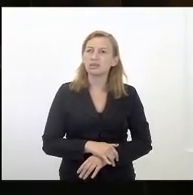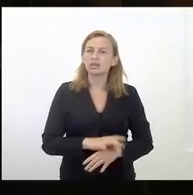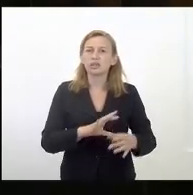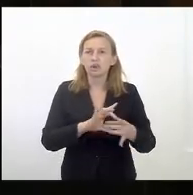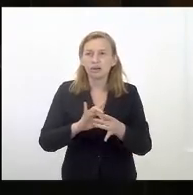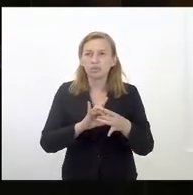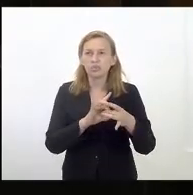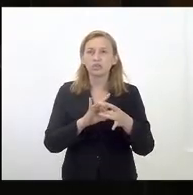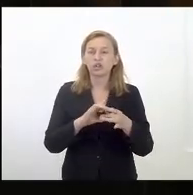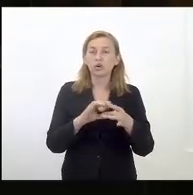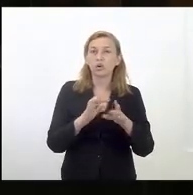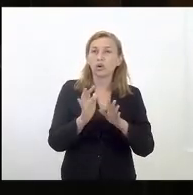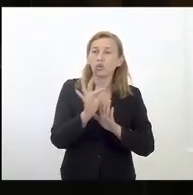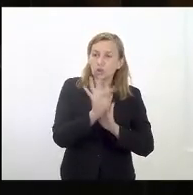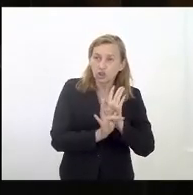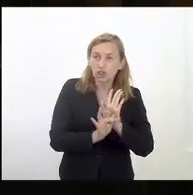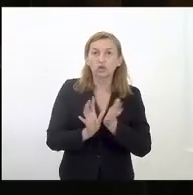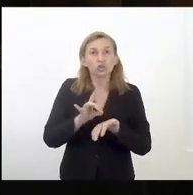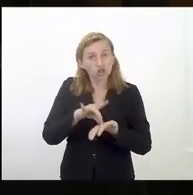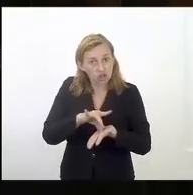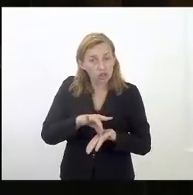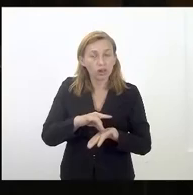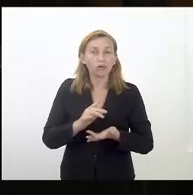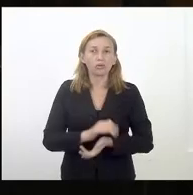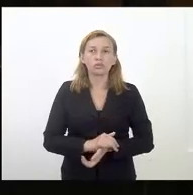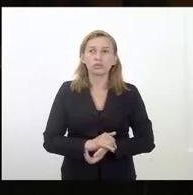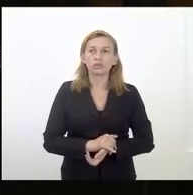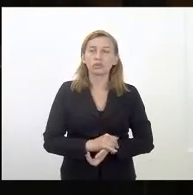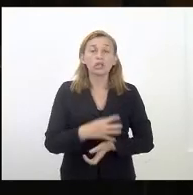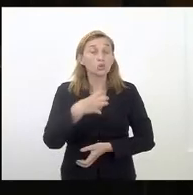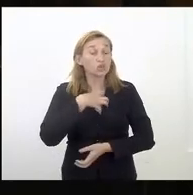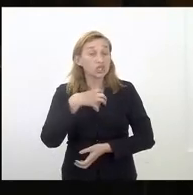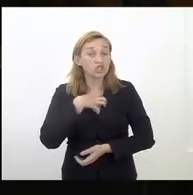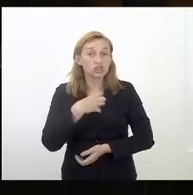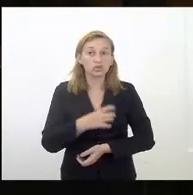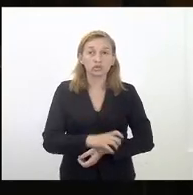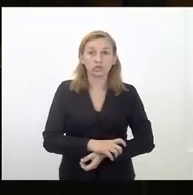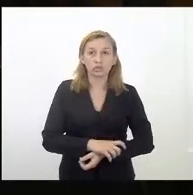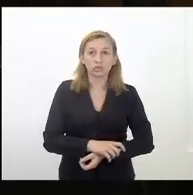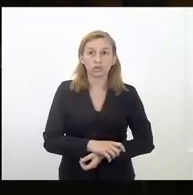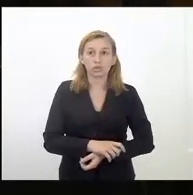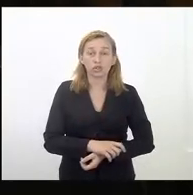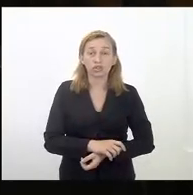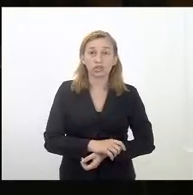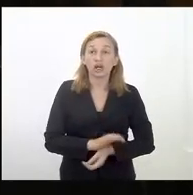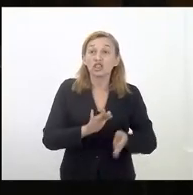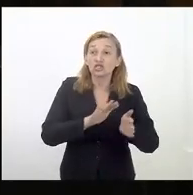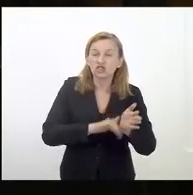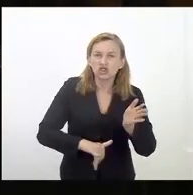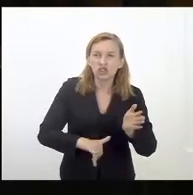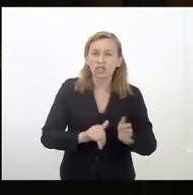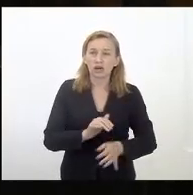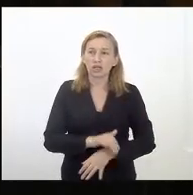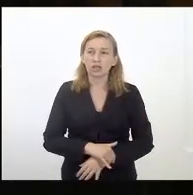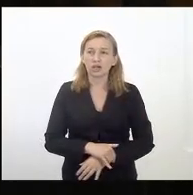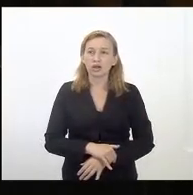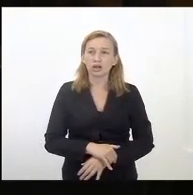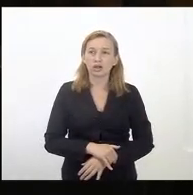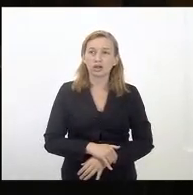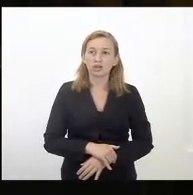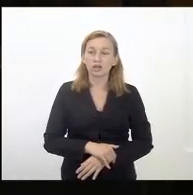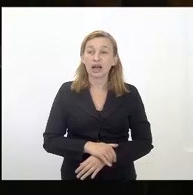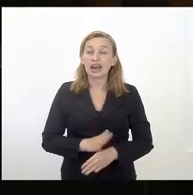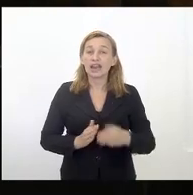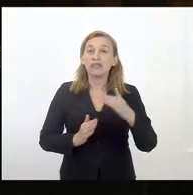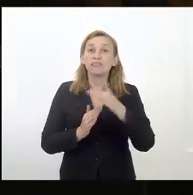harmoniza o texto original do legislador Federal no sentido inclusive de tirar aquela vedação que impõe